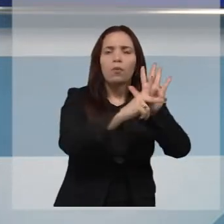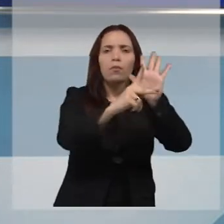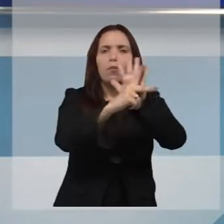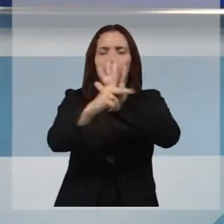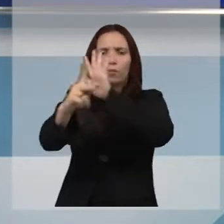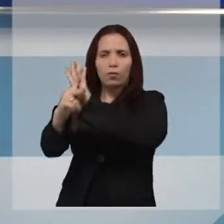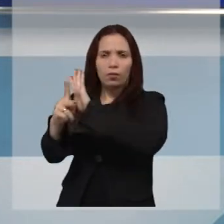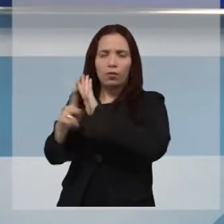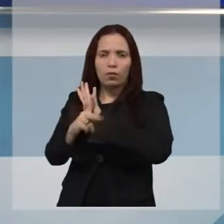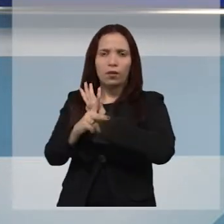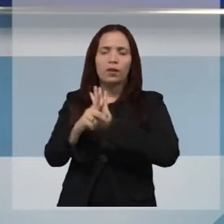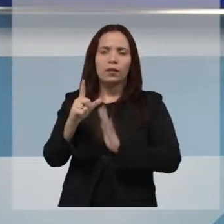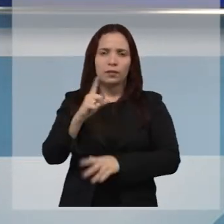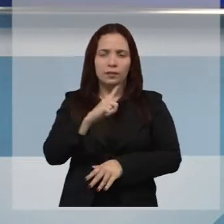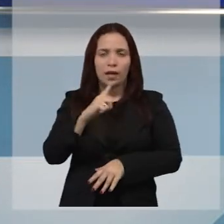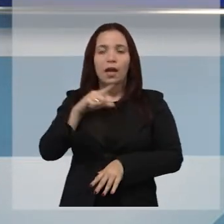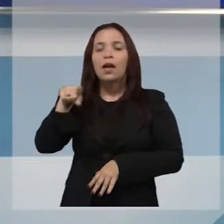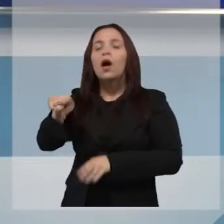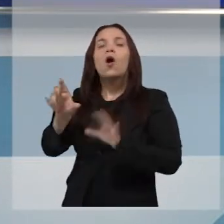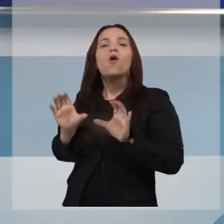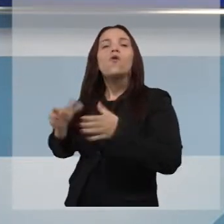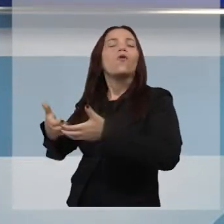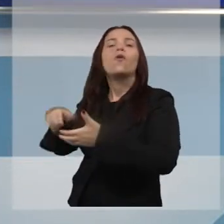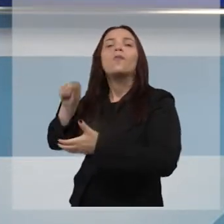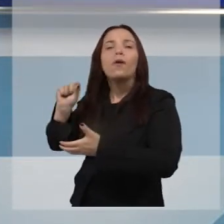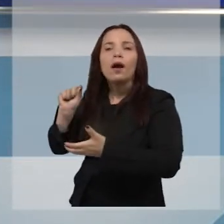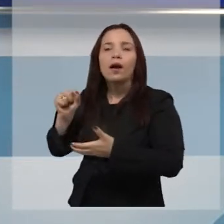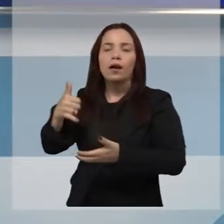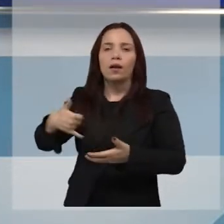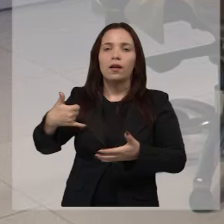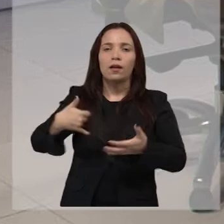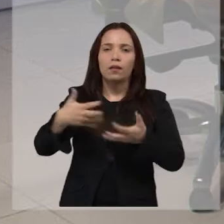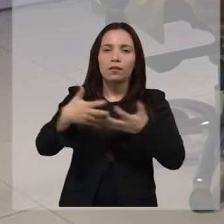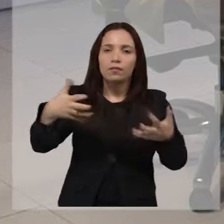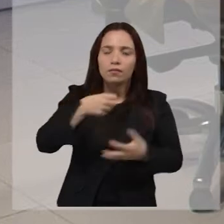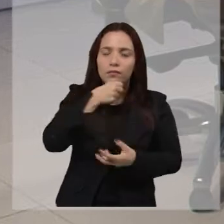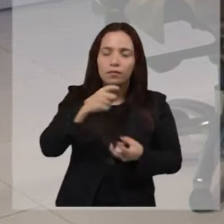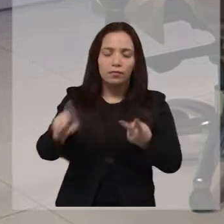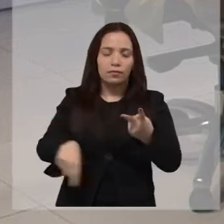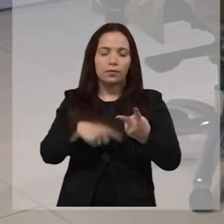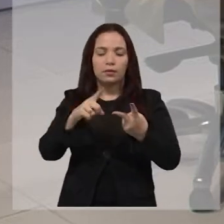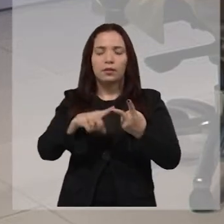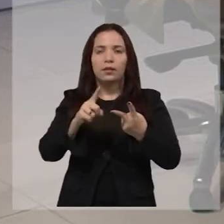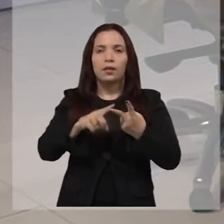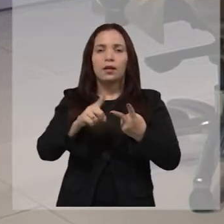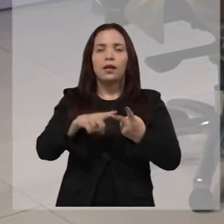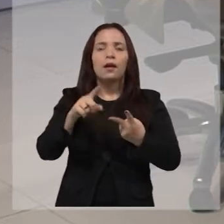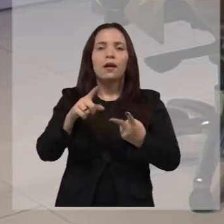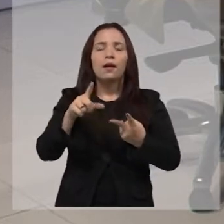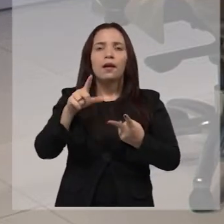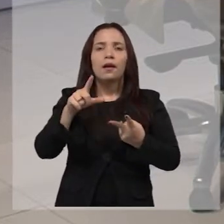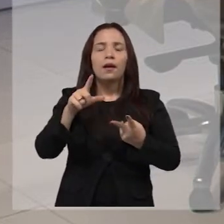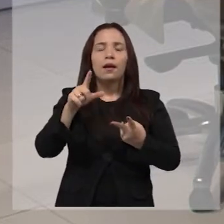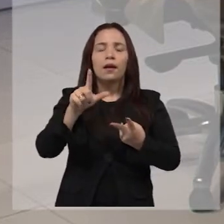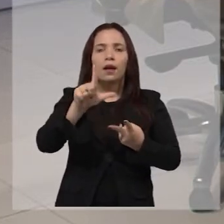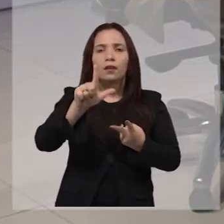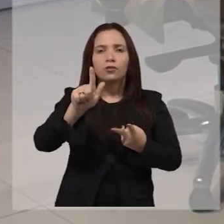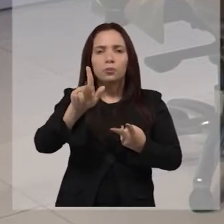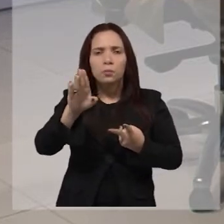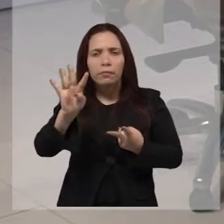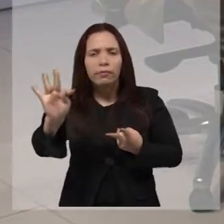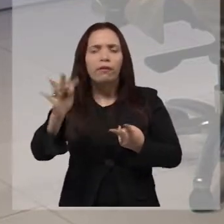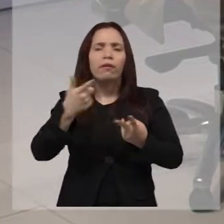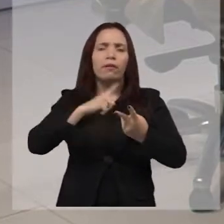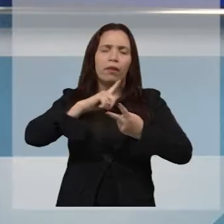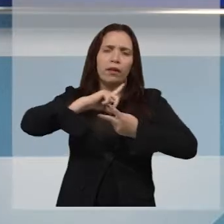tipologia. Aqui ficou bem claro, são idosos, né, são homossexuais, bissexuais, enfim, os LGBT, a